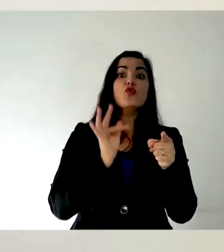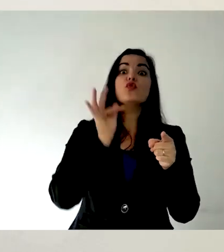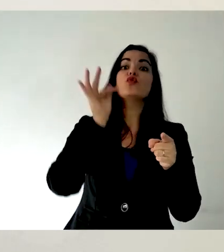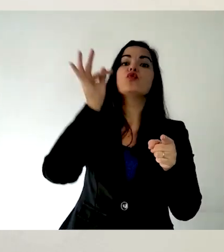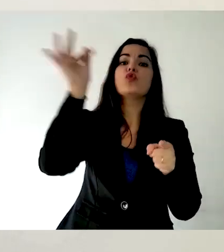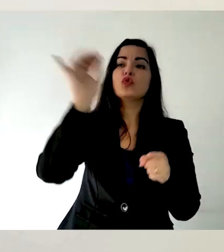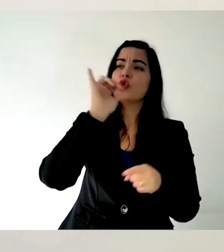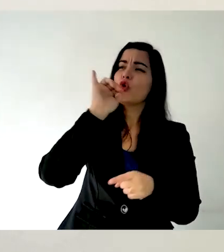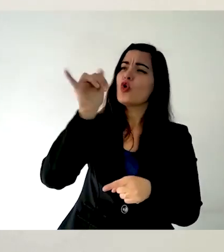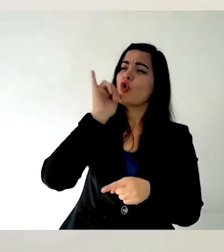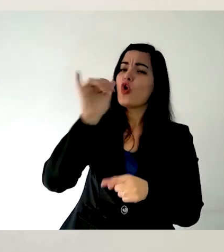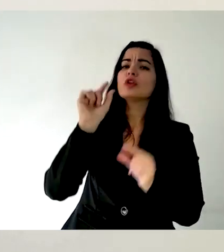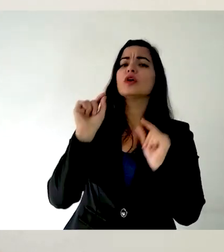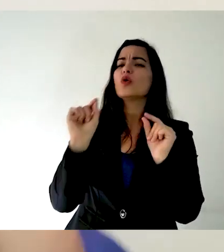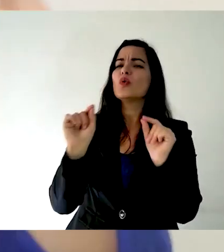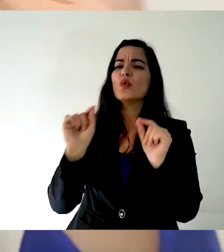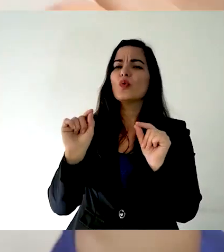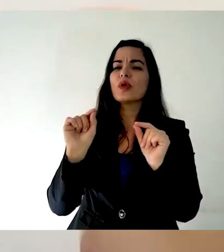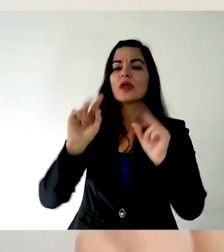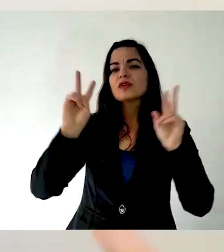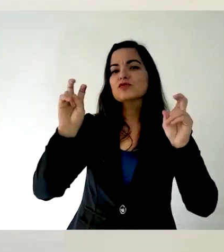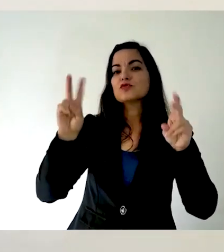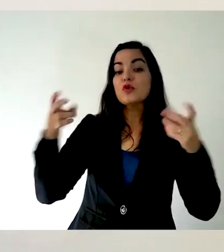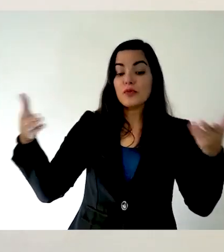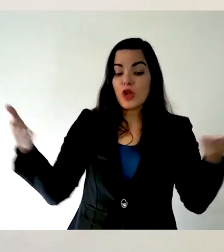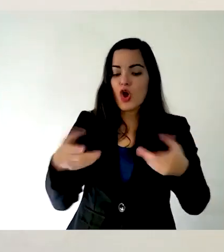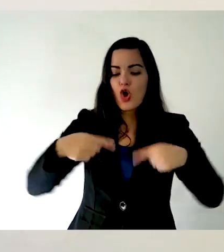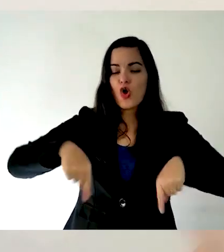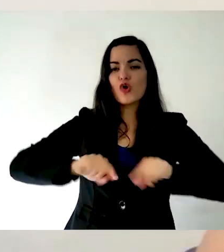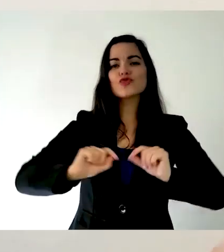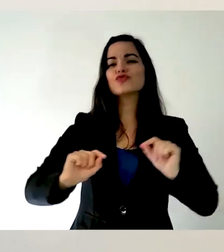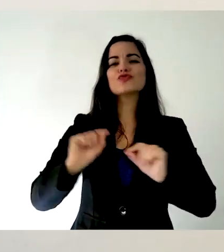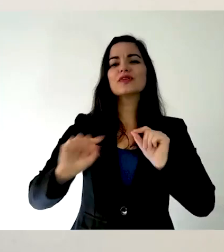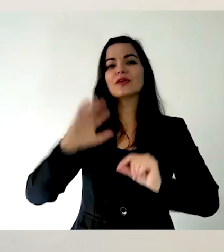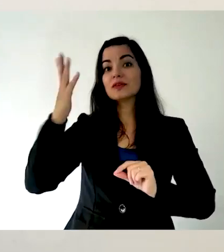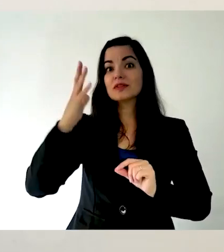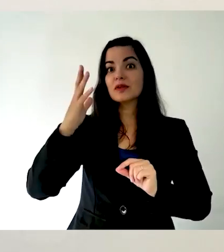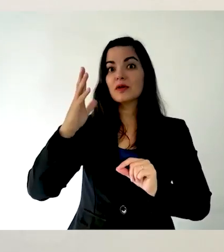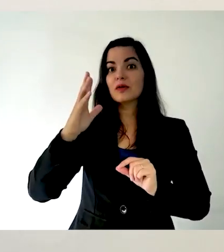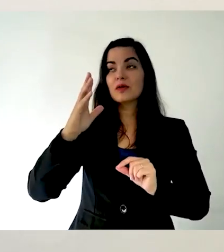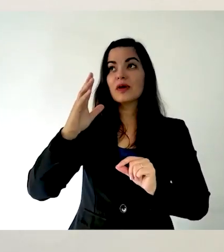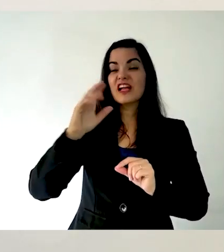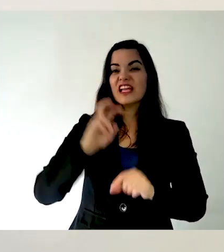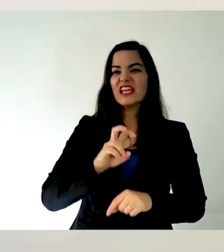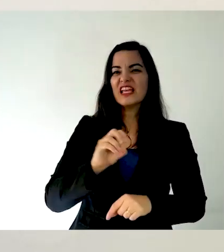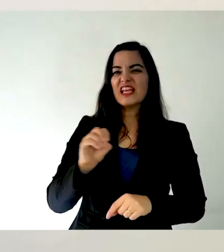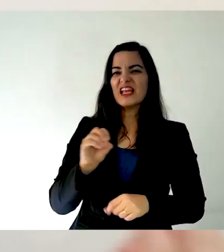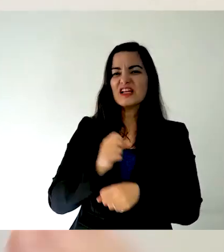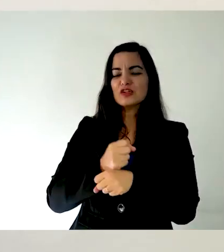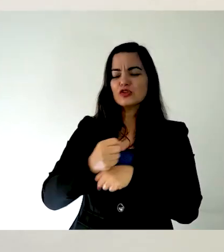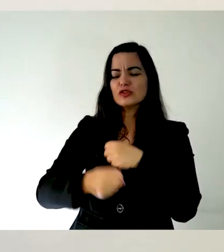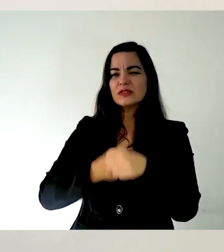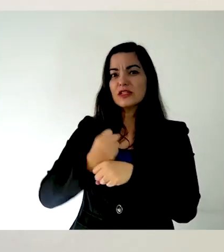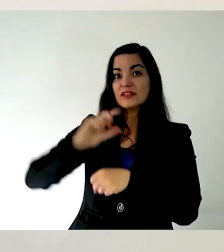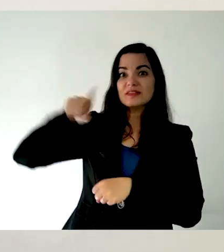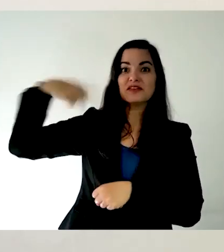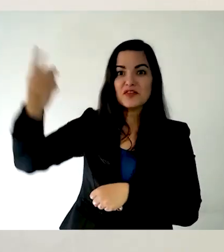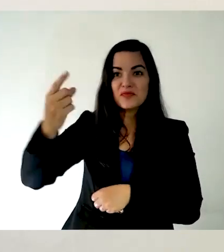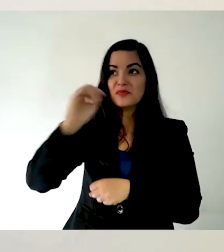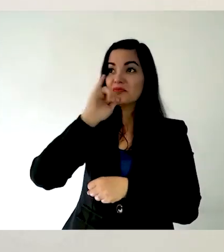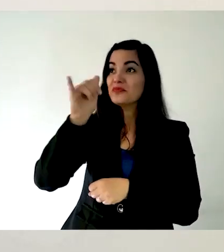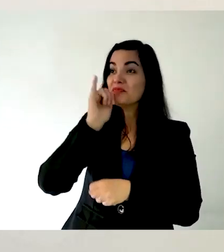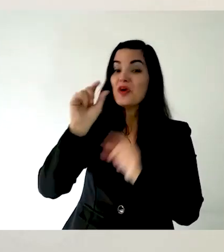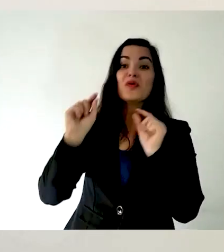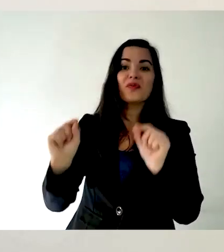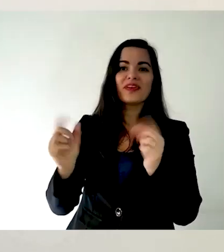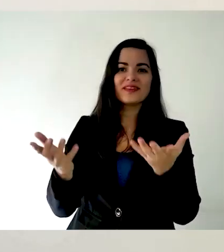esse morador do futuro? Mas um futuro daqui 500 anos também? O que nós